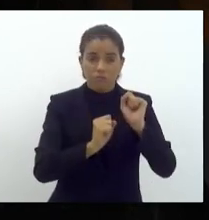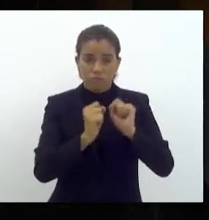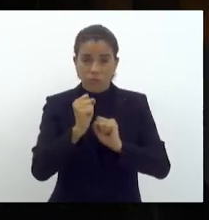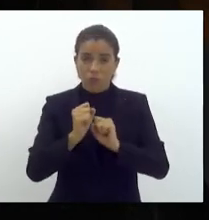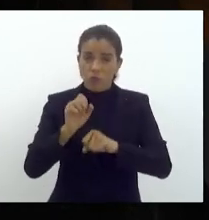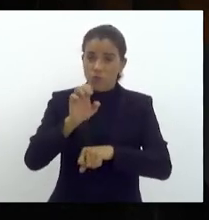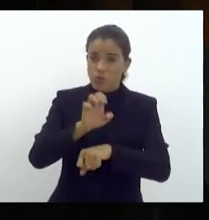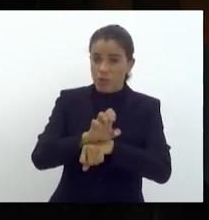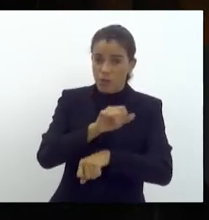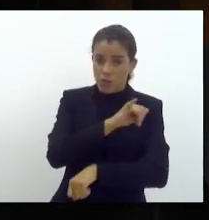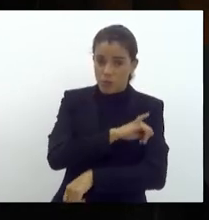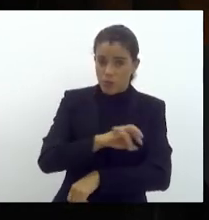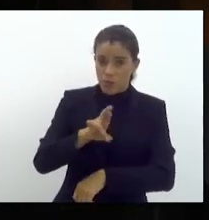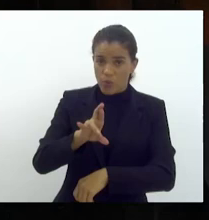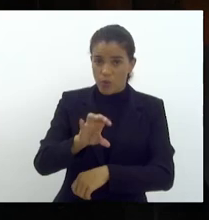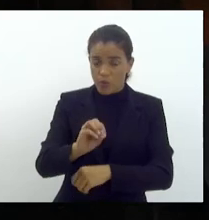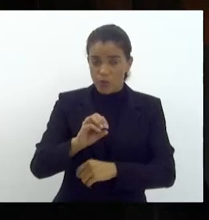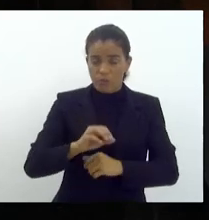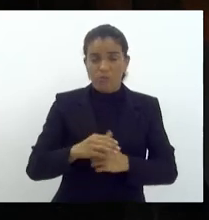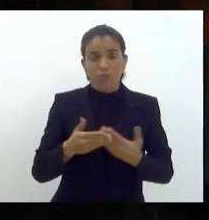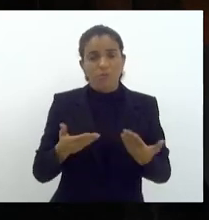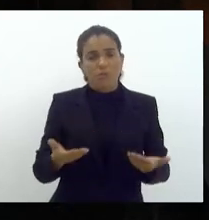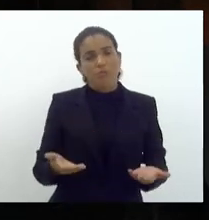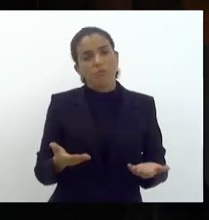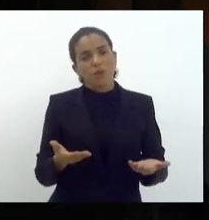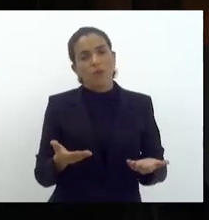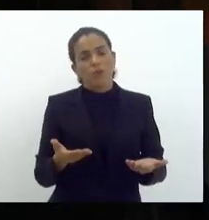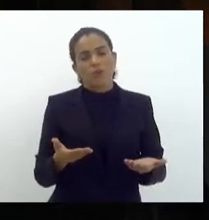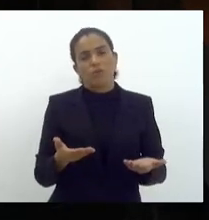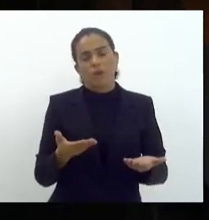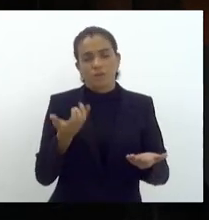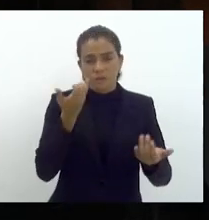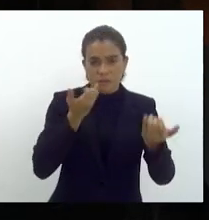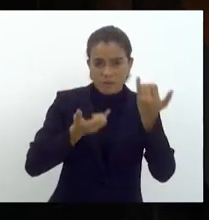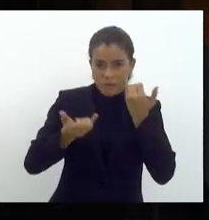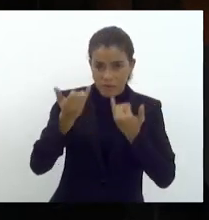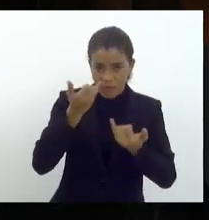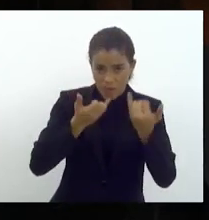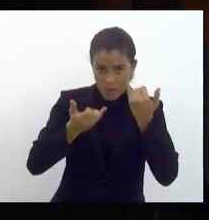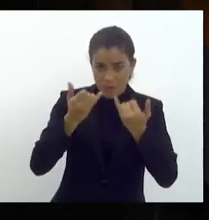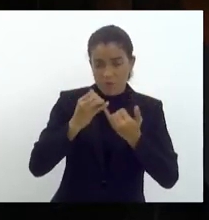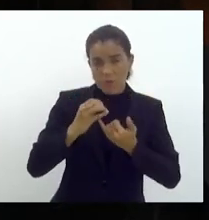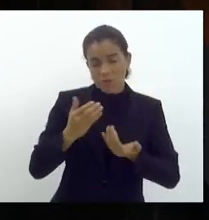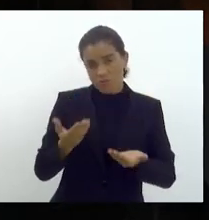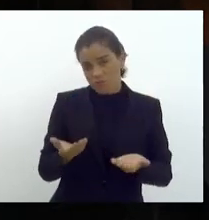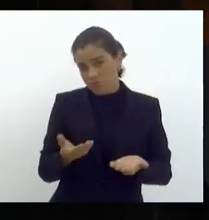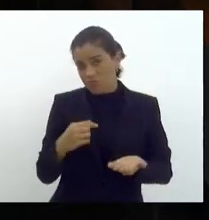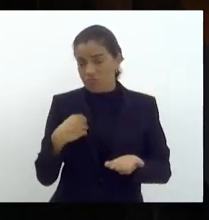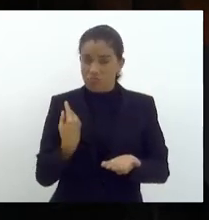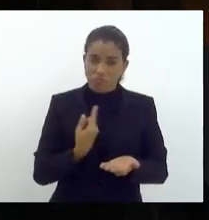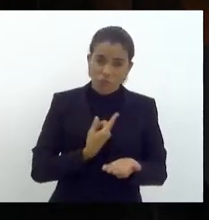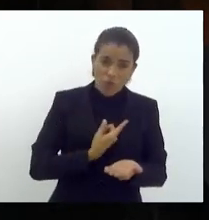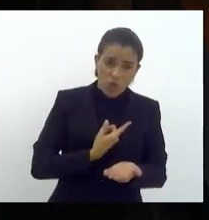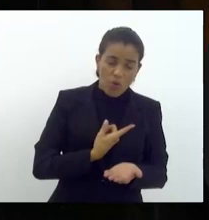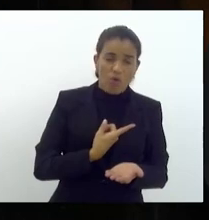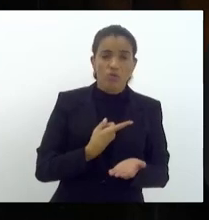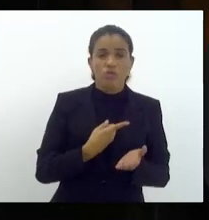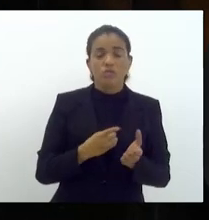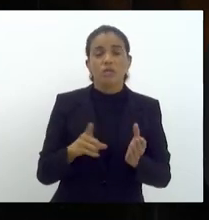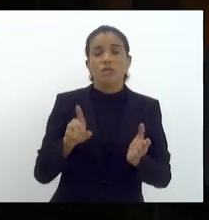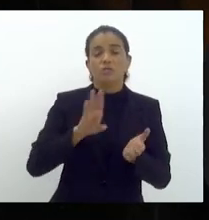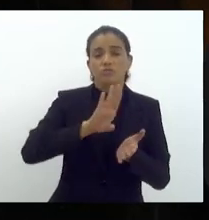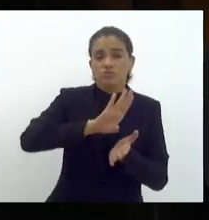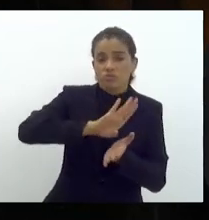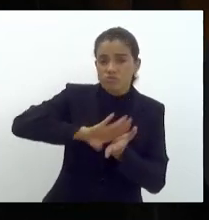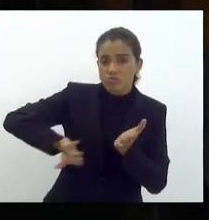no estado do Rio de Janeiro então com isso Deputado Chico Machado nós estaríamos excluindo